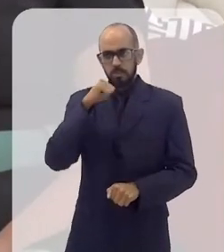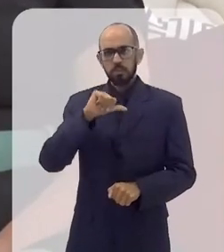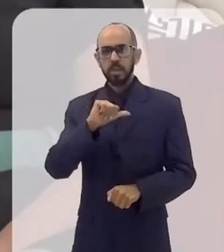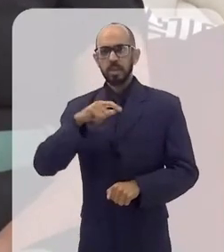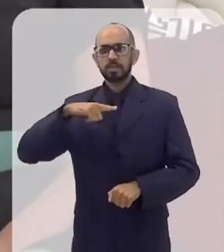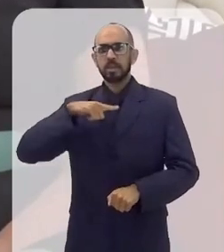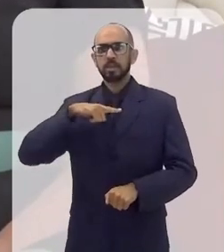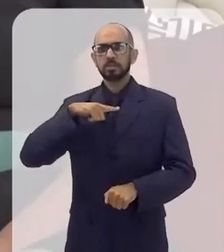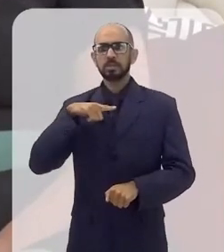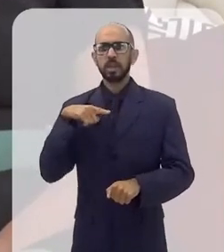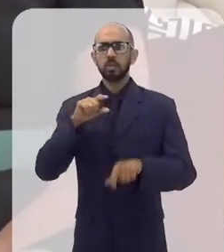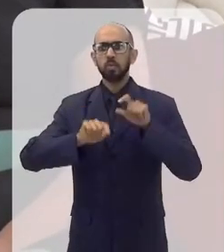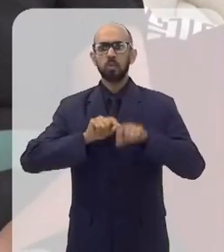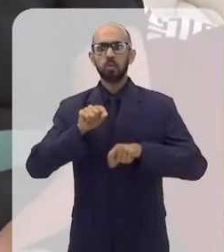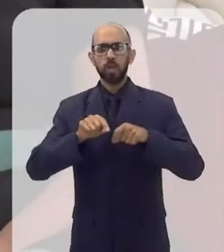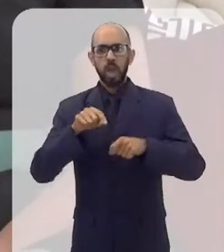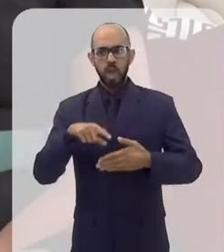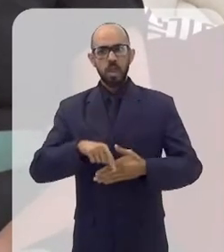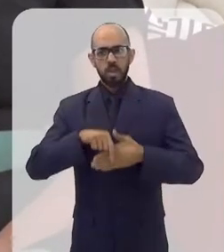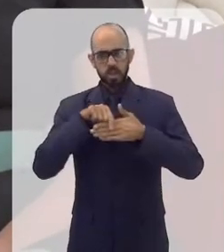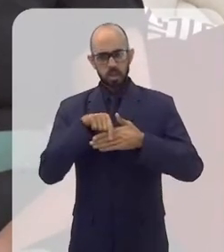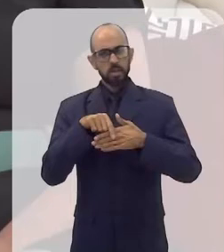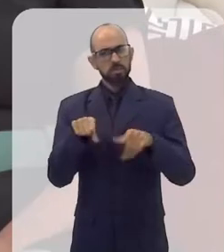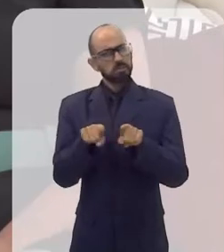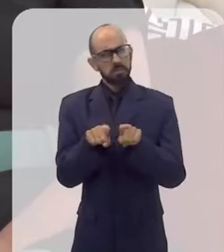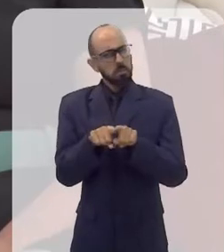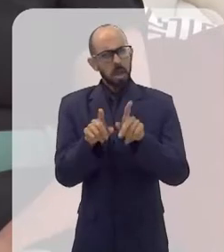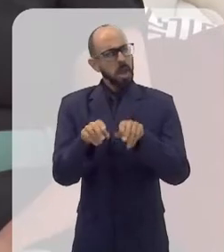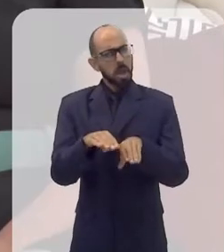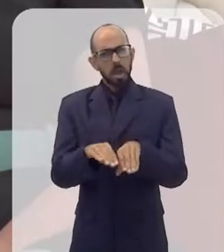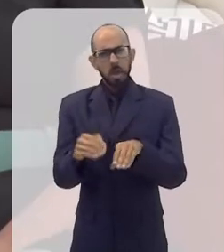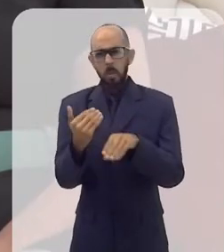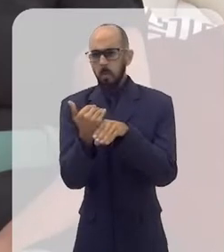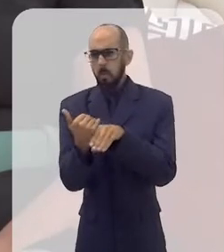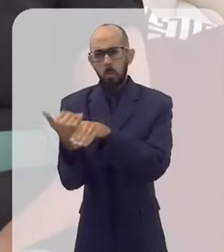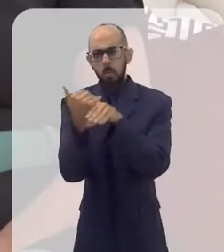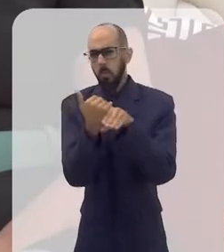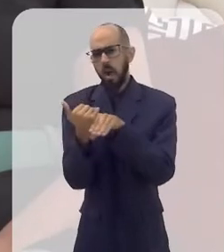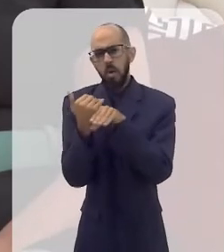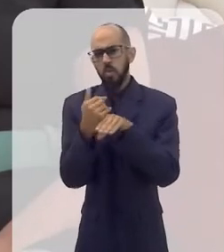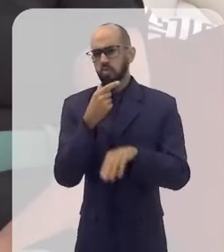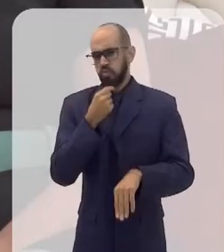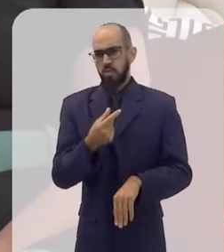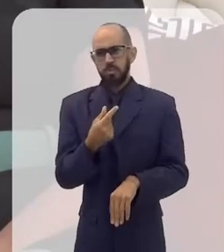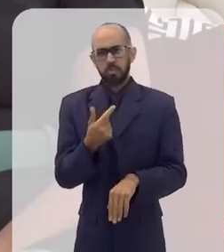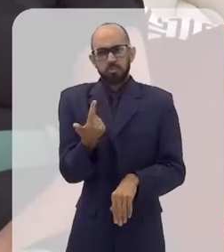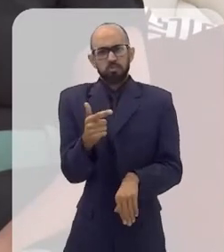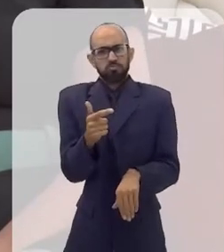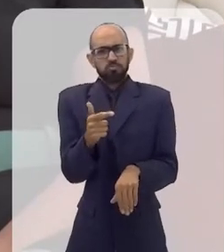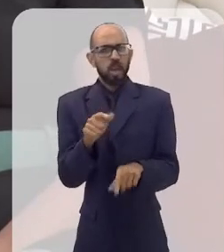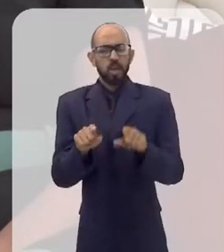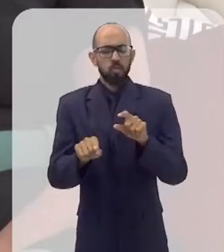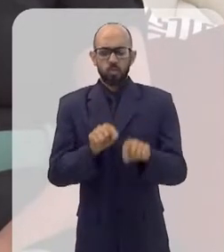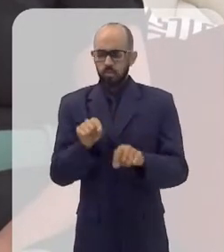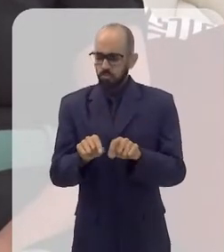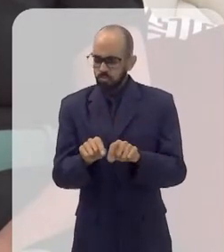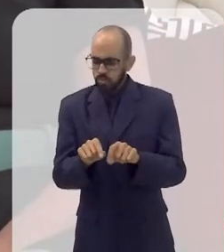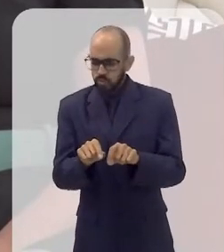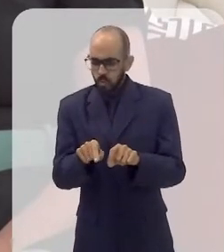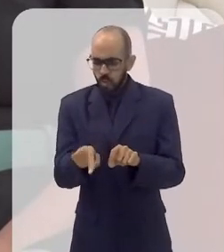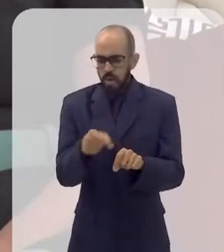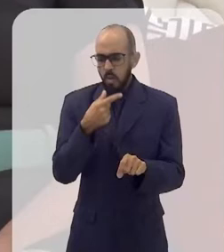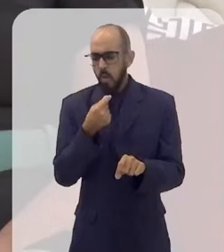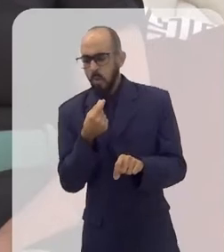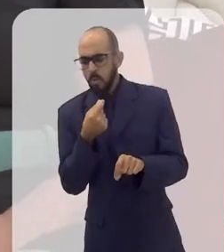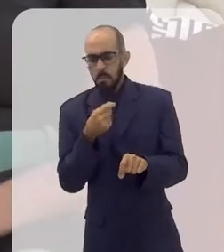elas exercem cargos chamados também, assim como os homens. Homens não têm mais importância